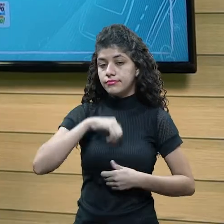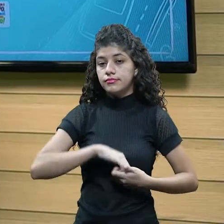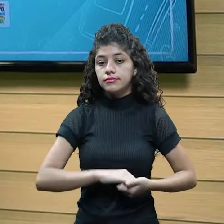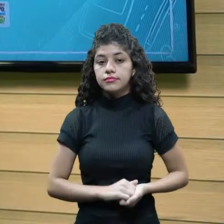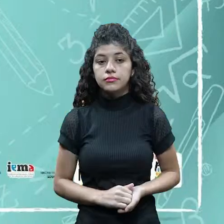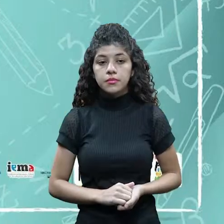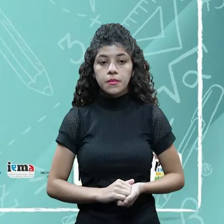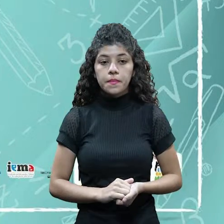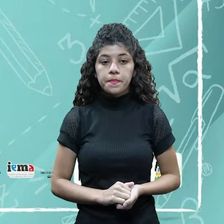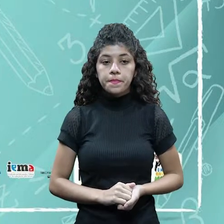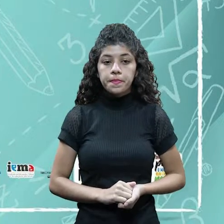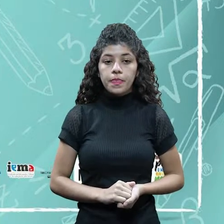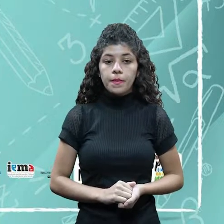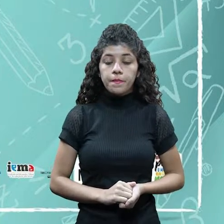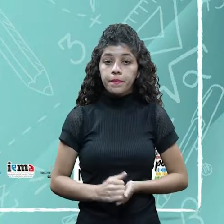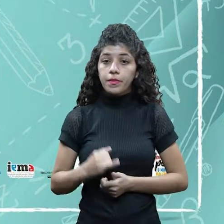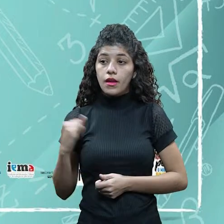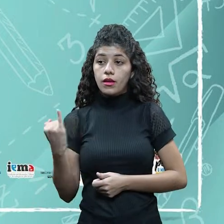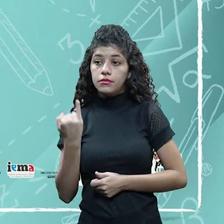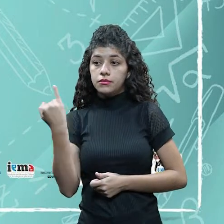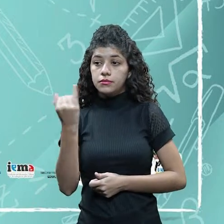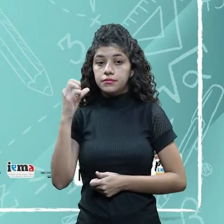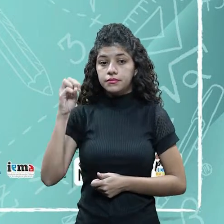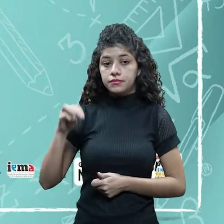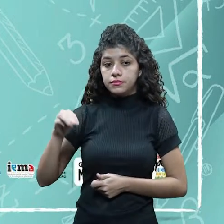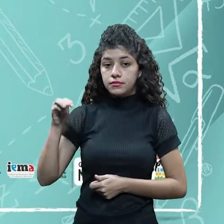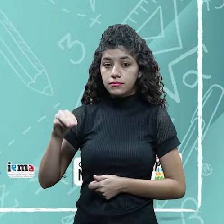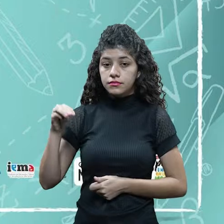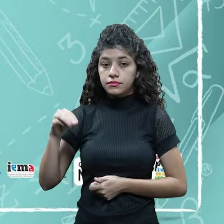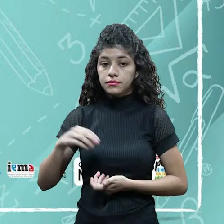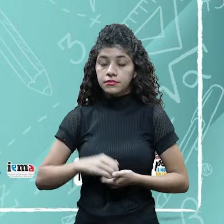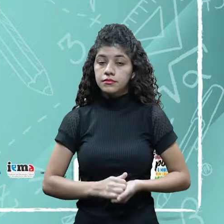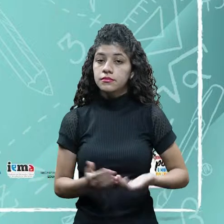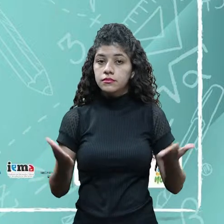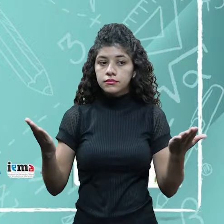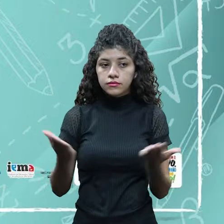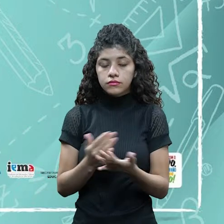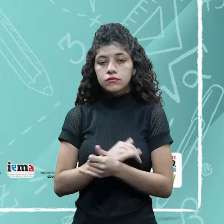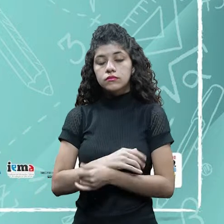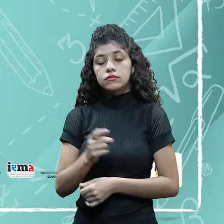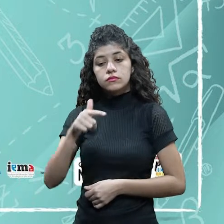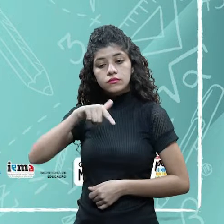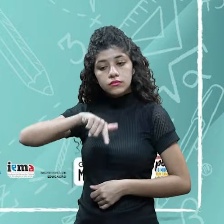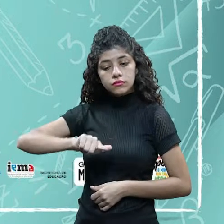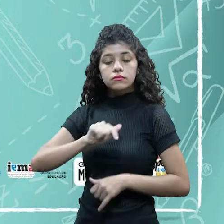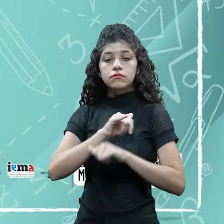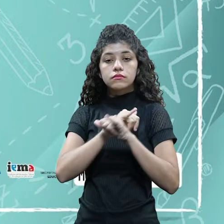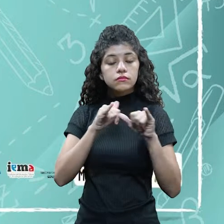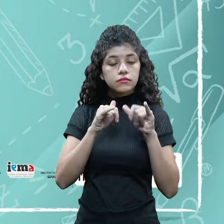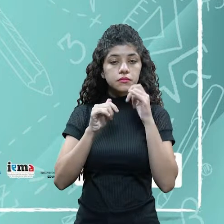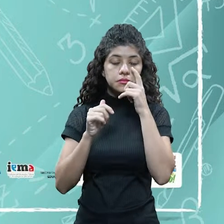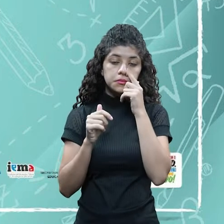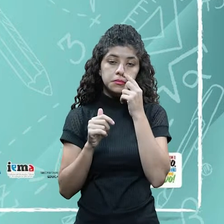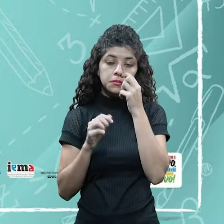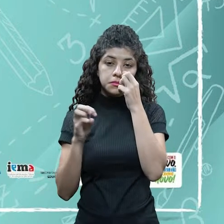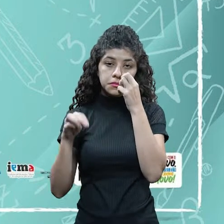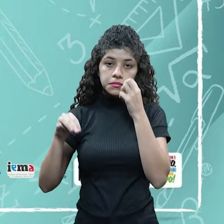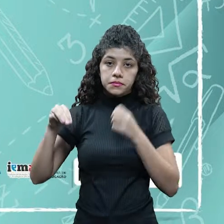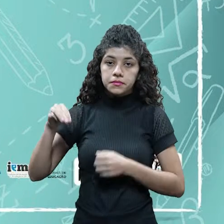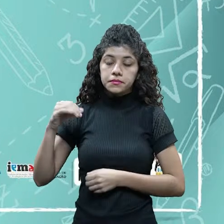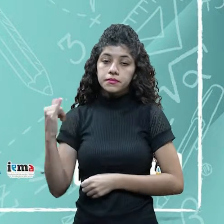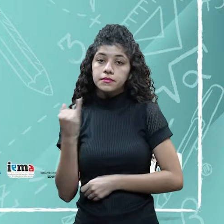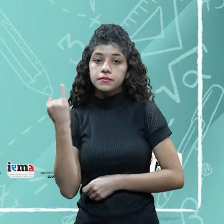Então vamos lá. A importância da matemática, ratificando um pouquinho e reforçando o que eu falei há pouco. A matemática é de